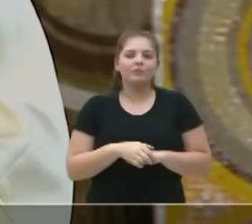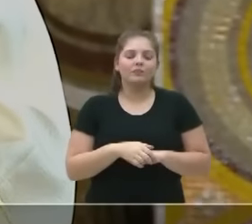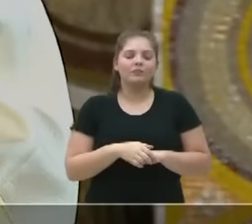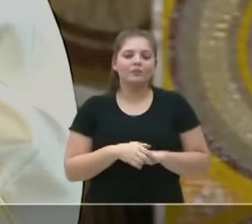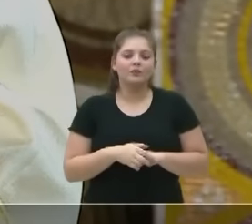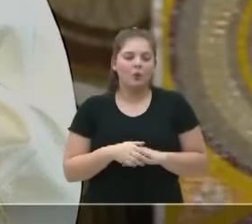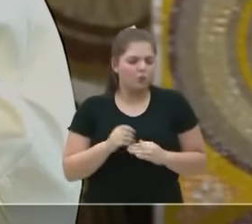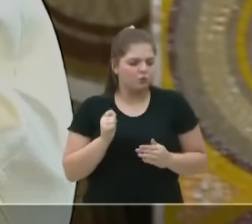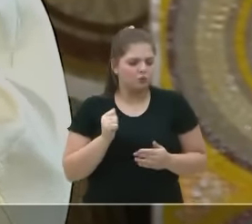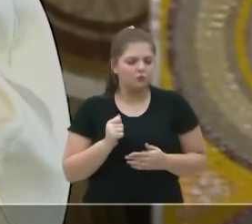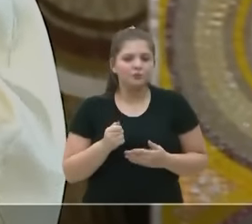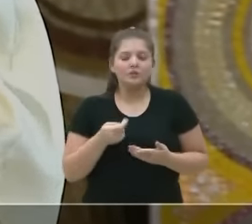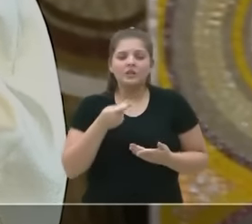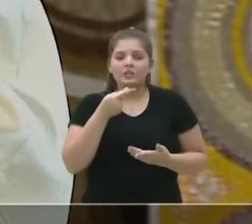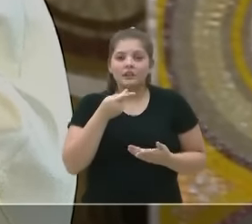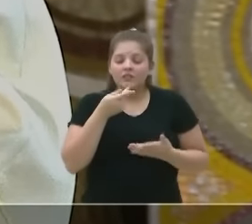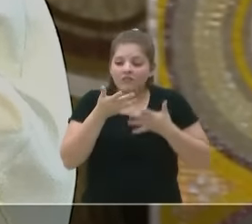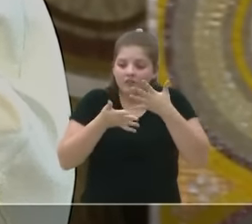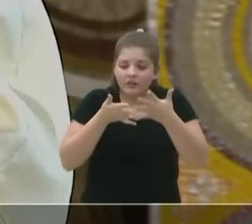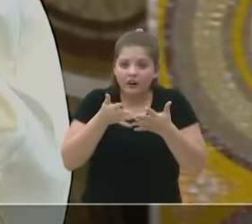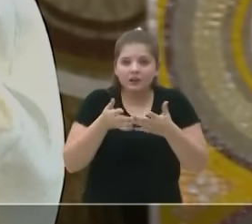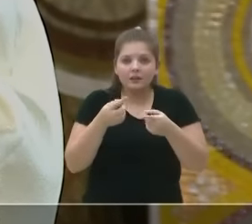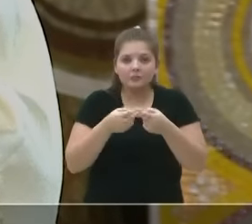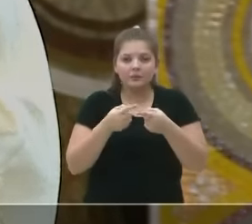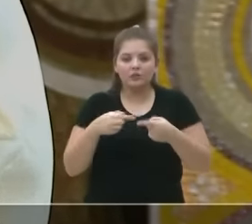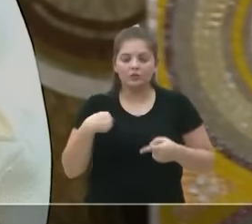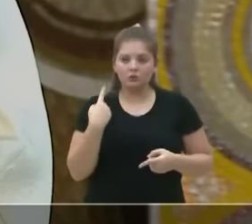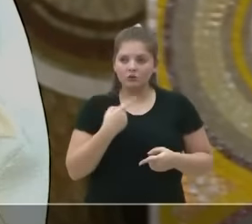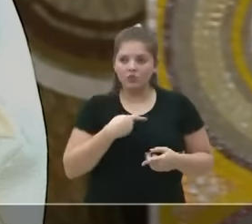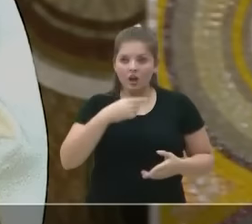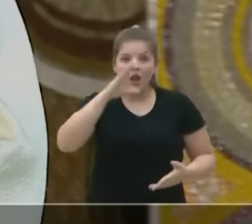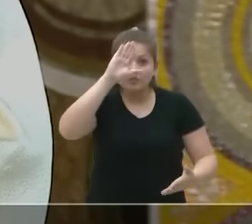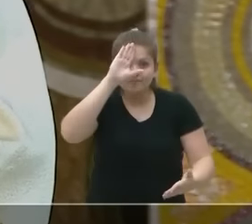contumaz em nos dizer: creiam,